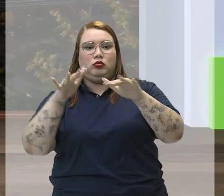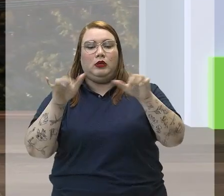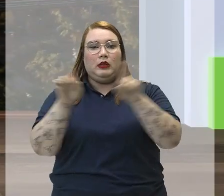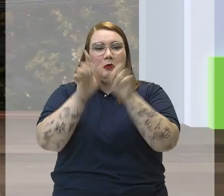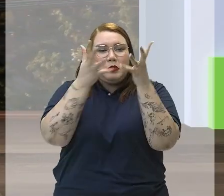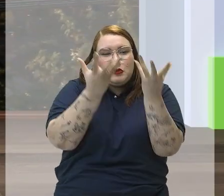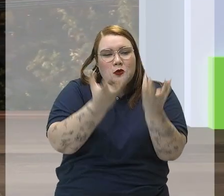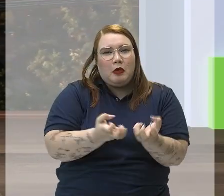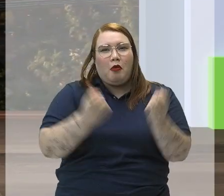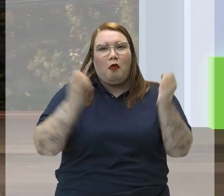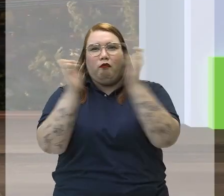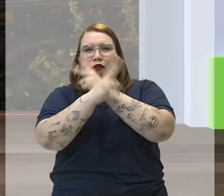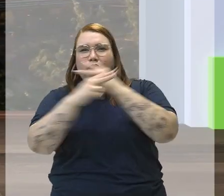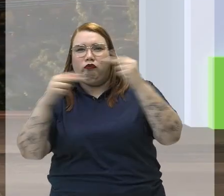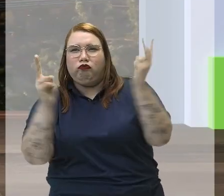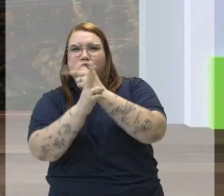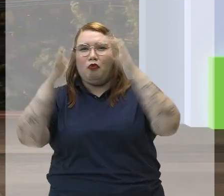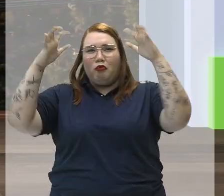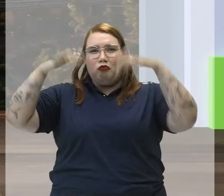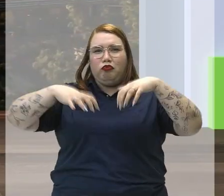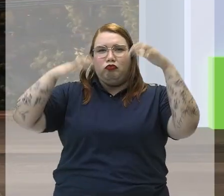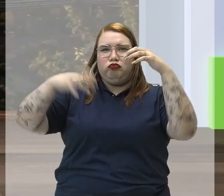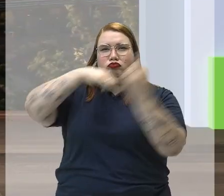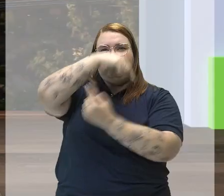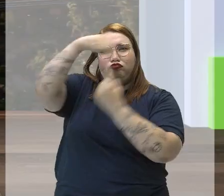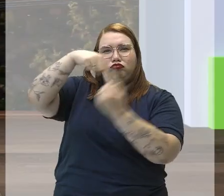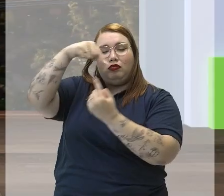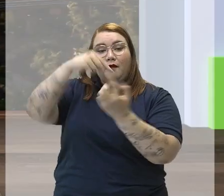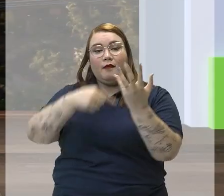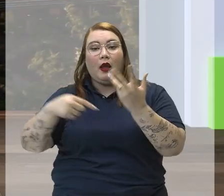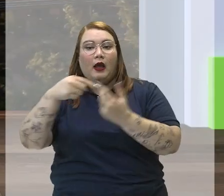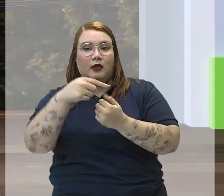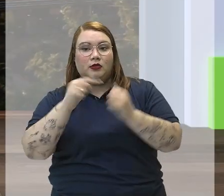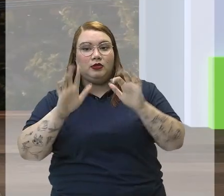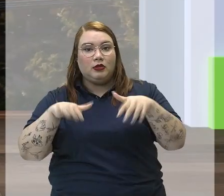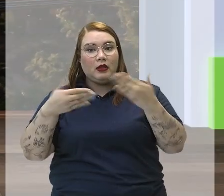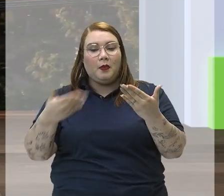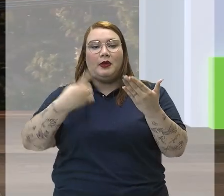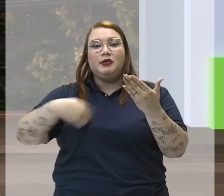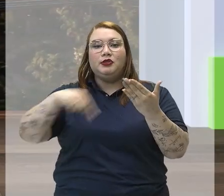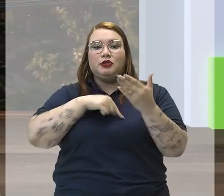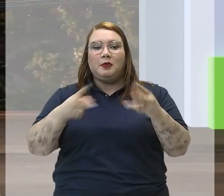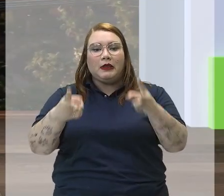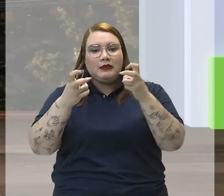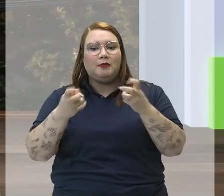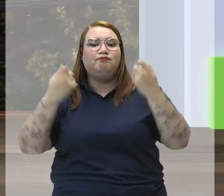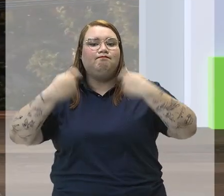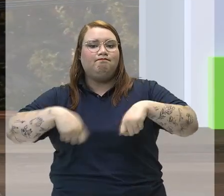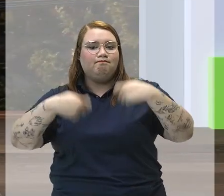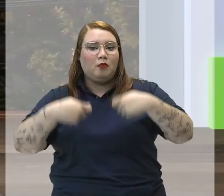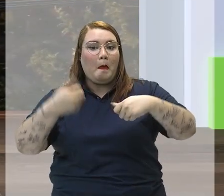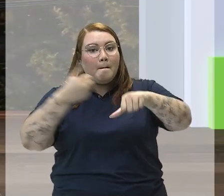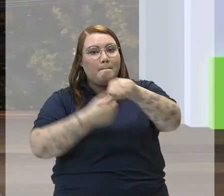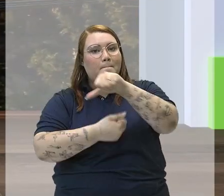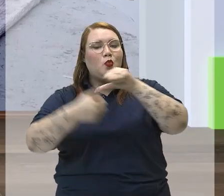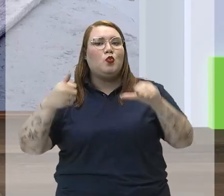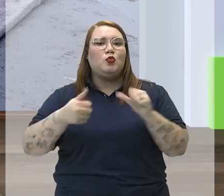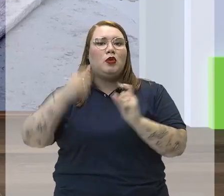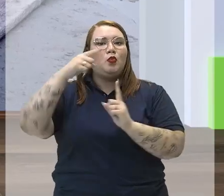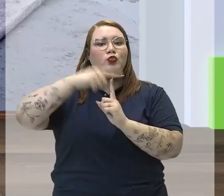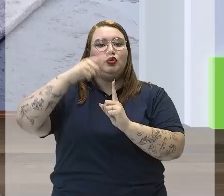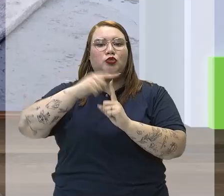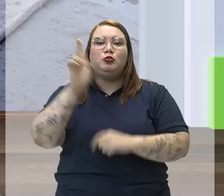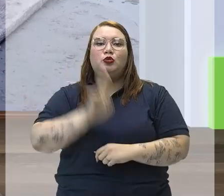secas, tempestades, furacões, dentre outros. A partir daí, a gente observa que há uma necessidade da gente mudar a